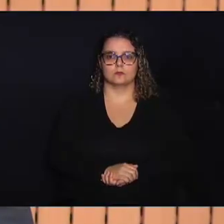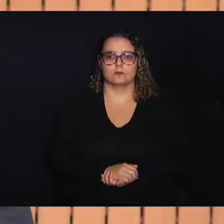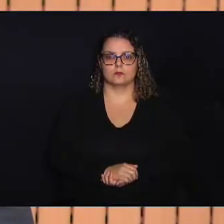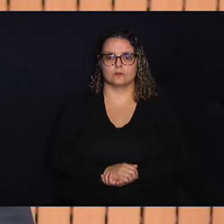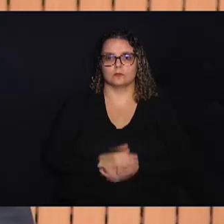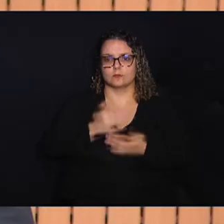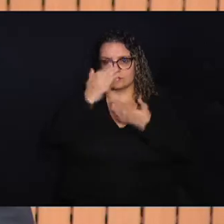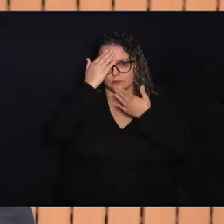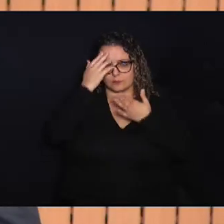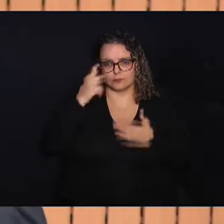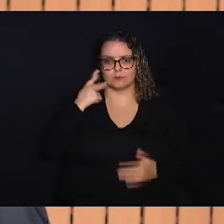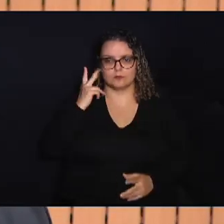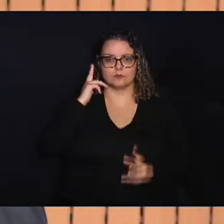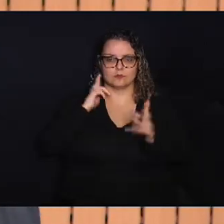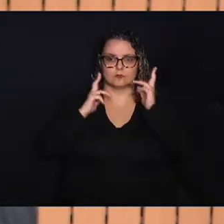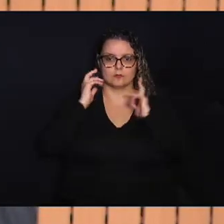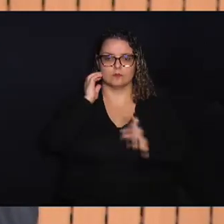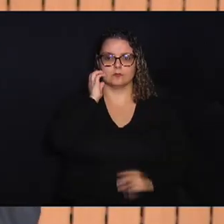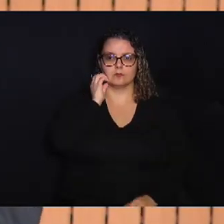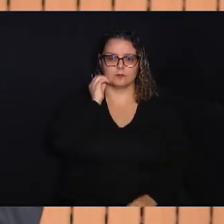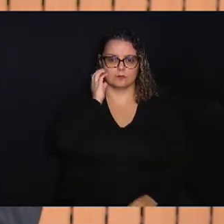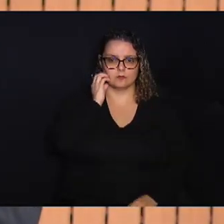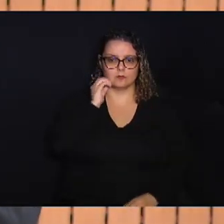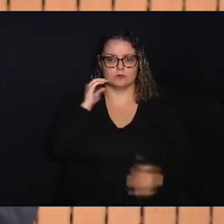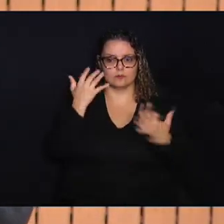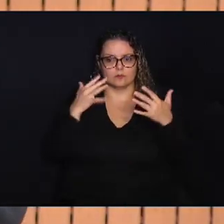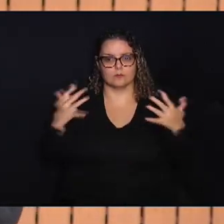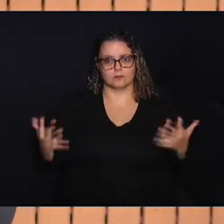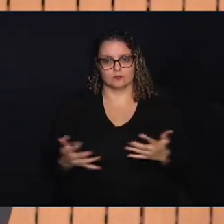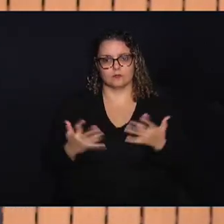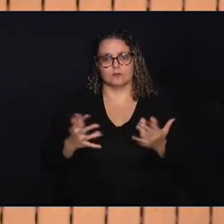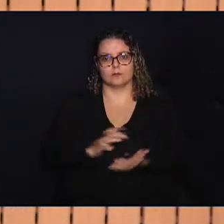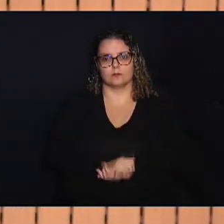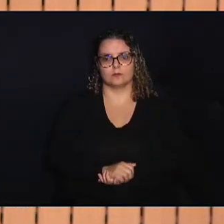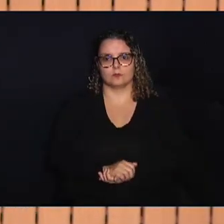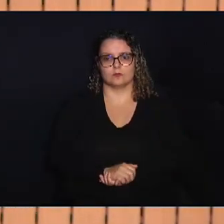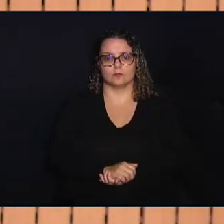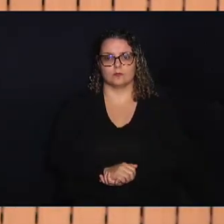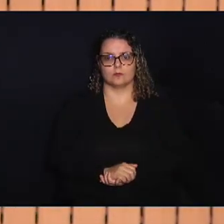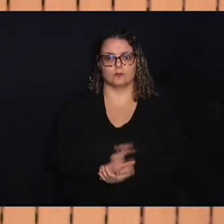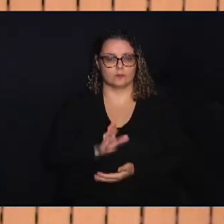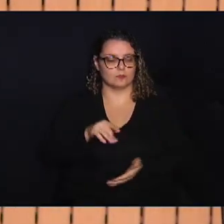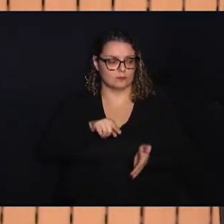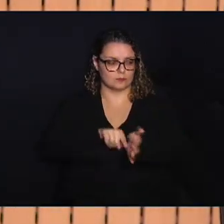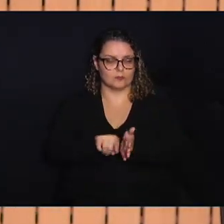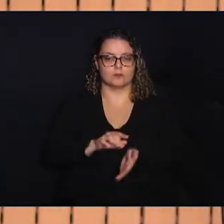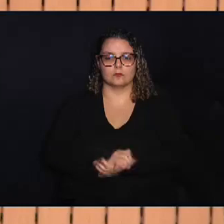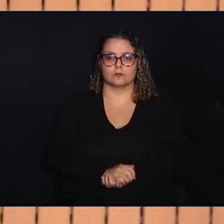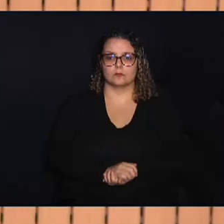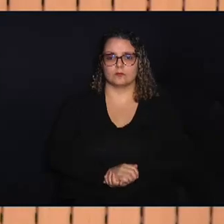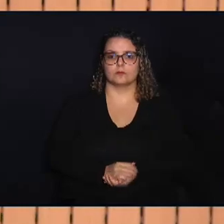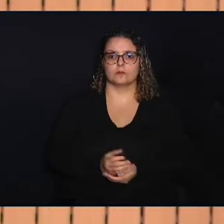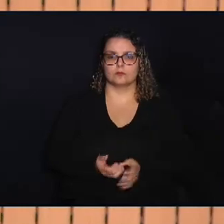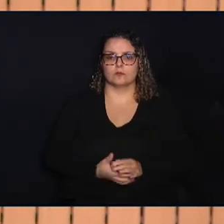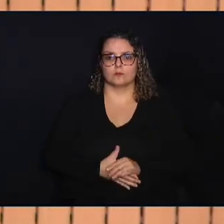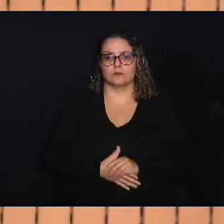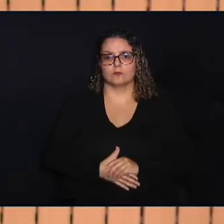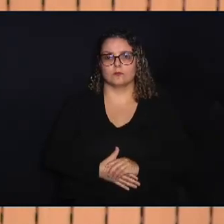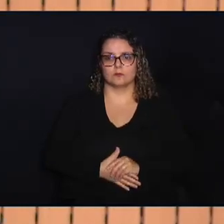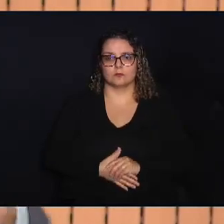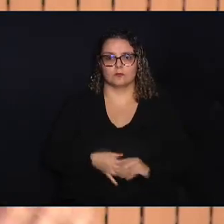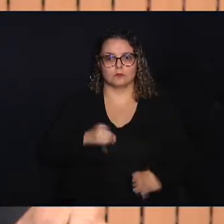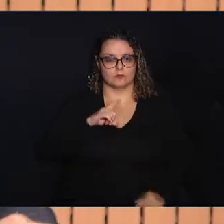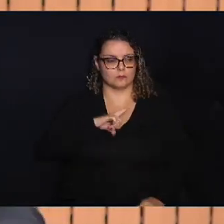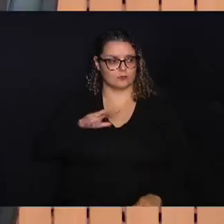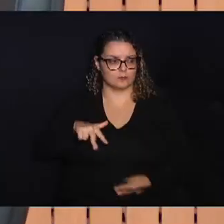Obrigado, vereador Edivaldo Cabello. Parabéns pela iniciativa. Pergunto ao mesmo vereador Edivaldo Cabello se há mais vereadores